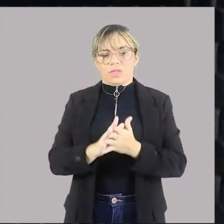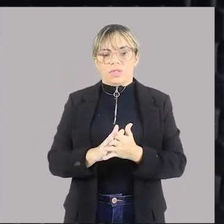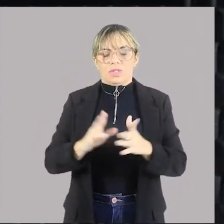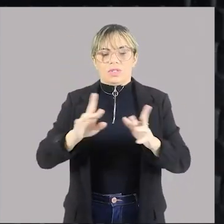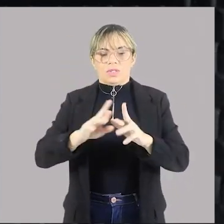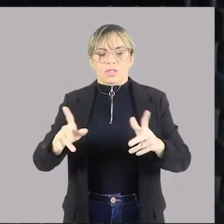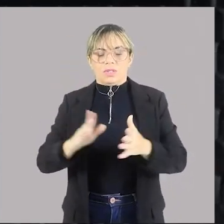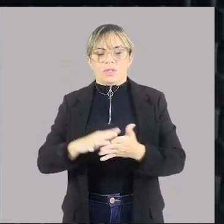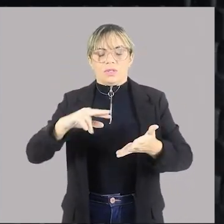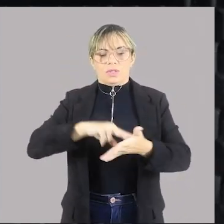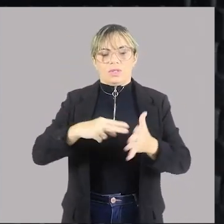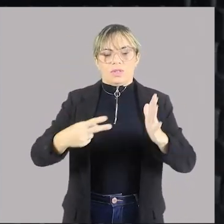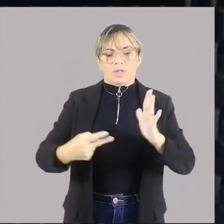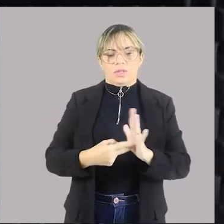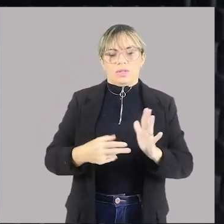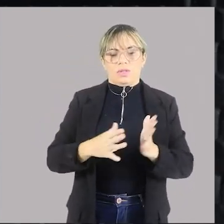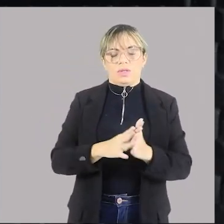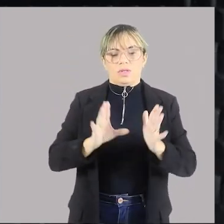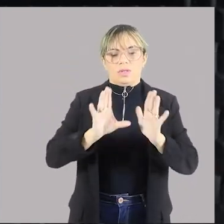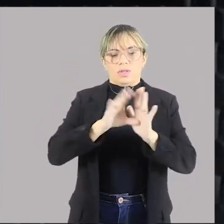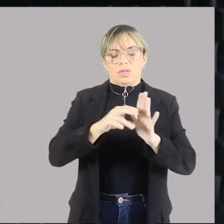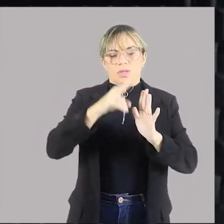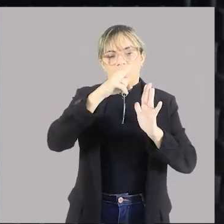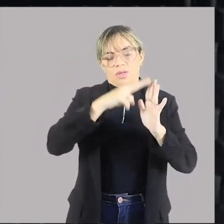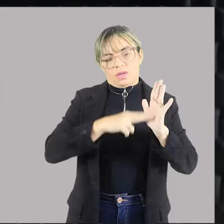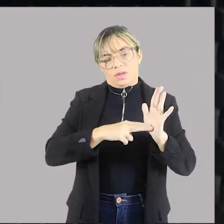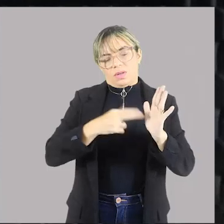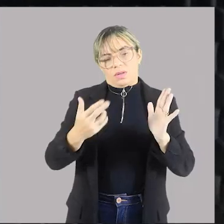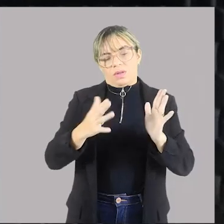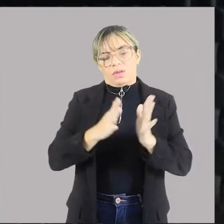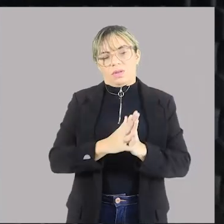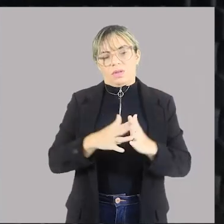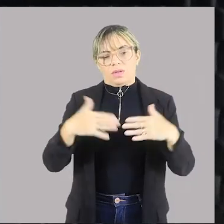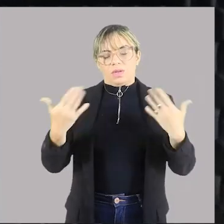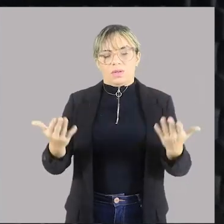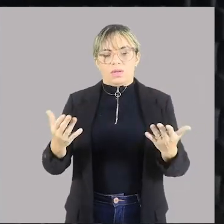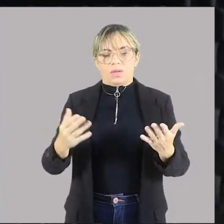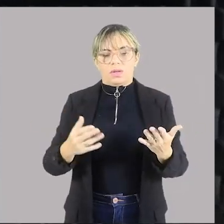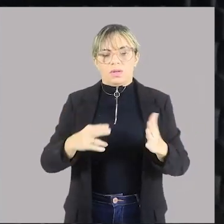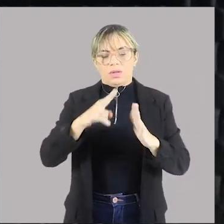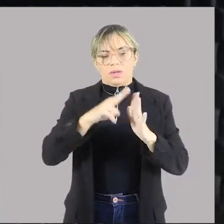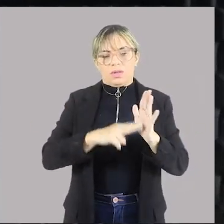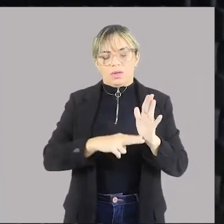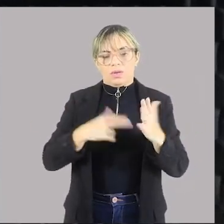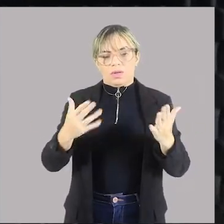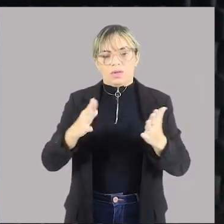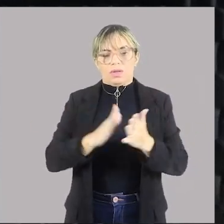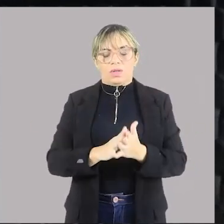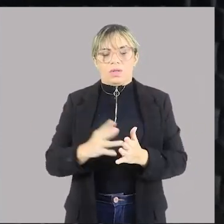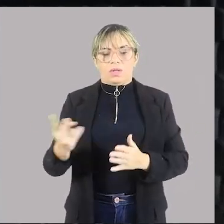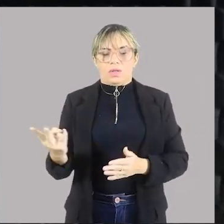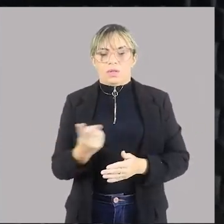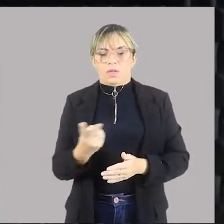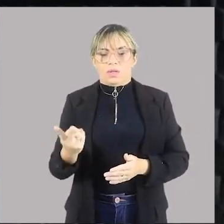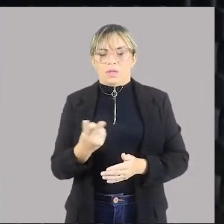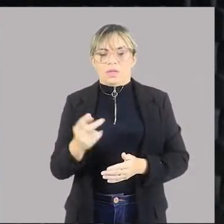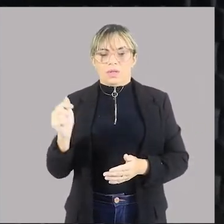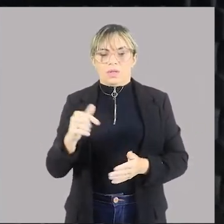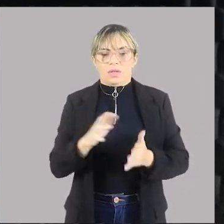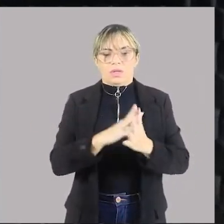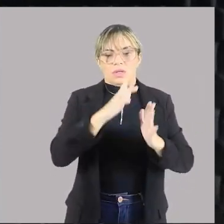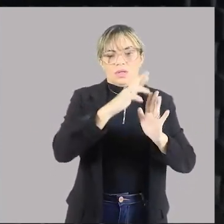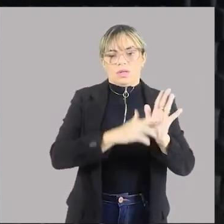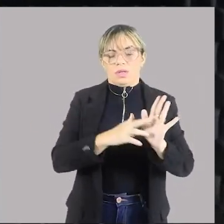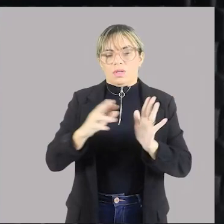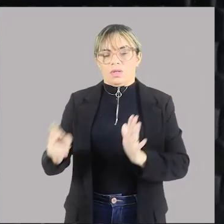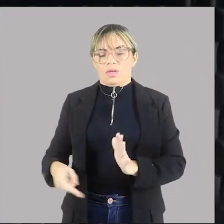coisa, tá? Existe o conceito de norma, que é uma espécie, em que há, norma, que é um gênero, em que há duas espécies, a espécie regra